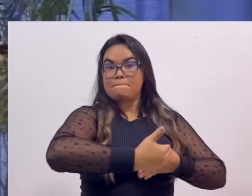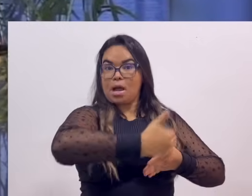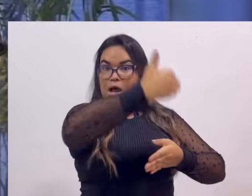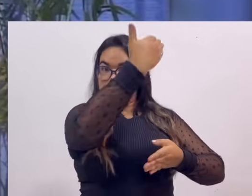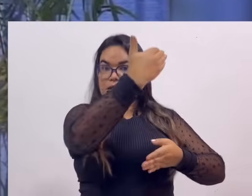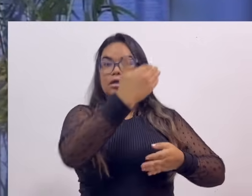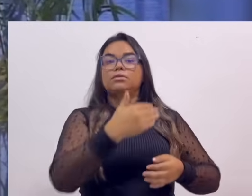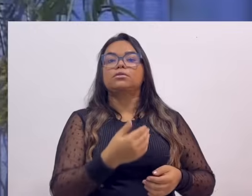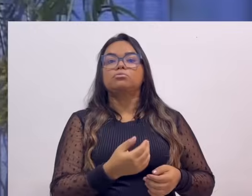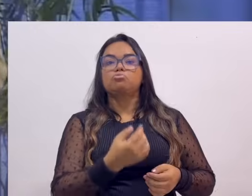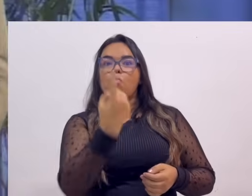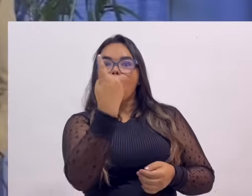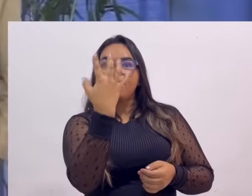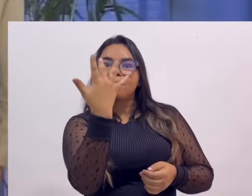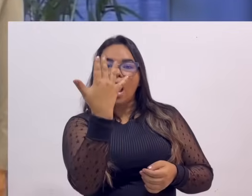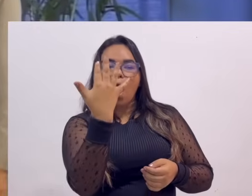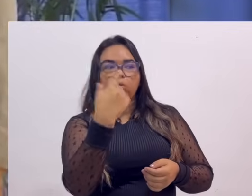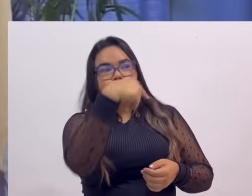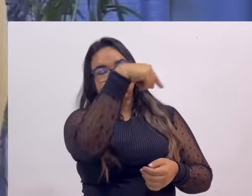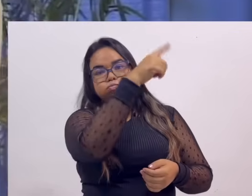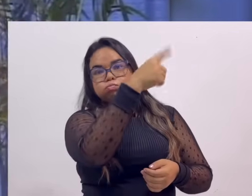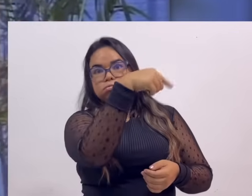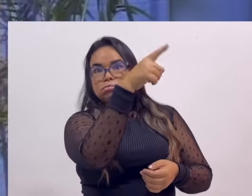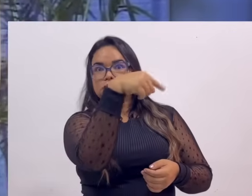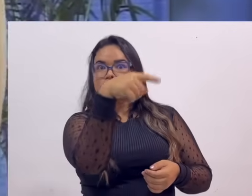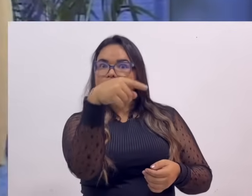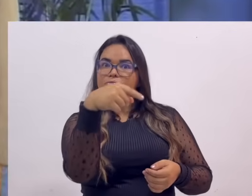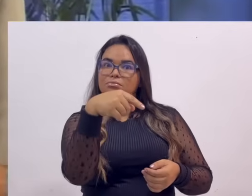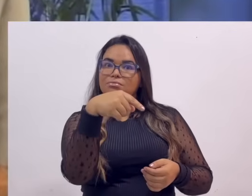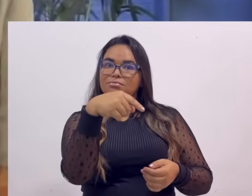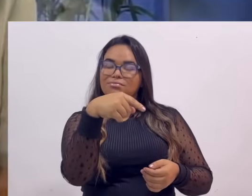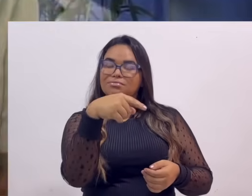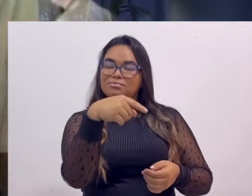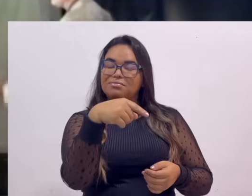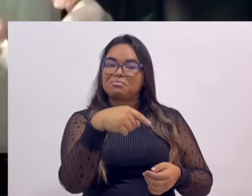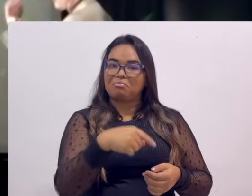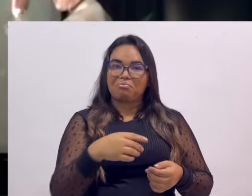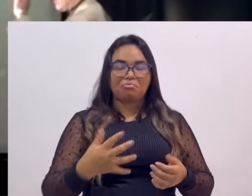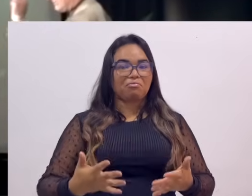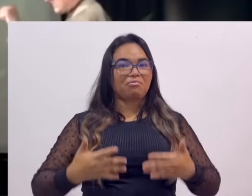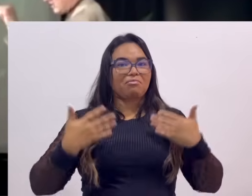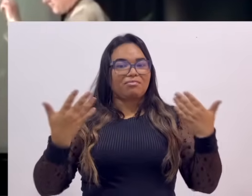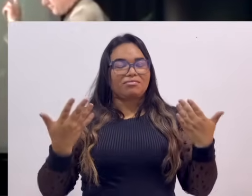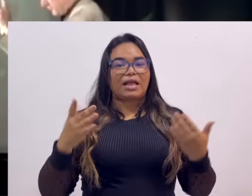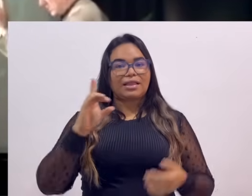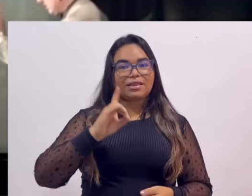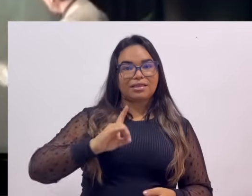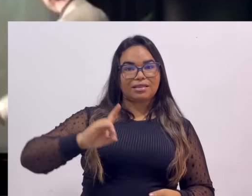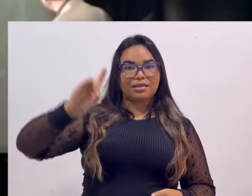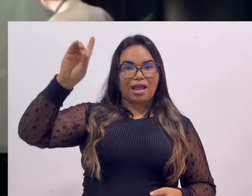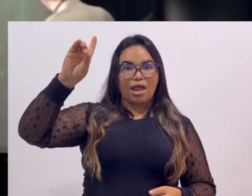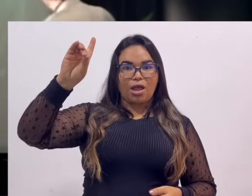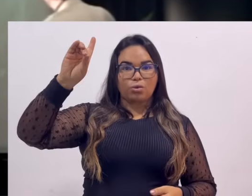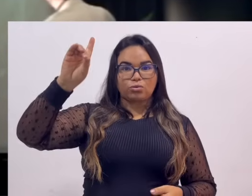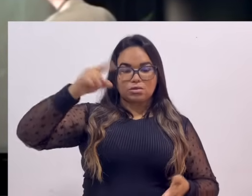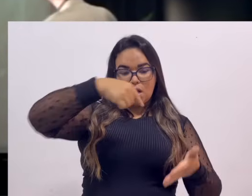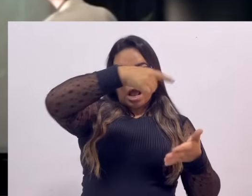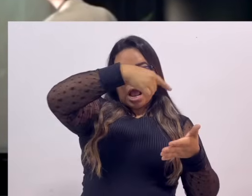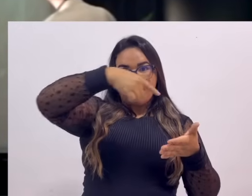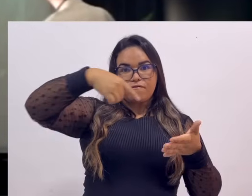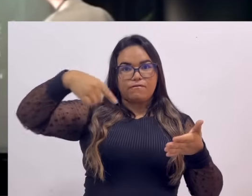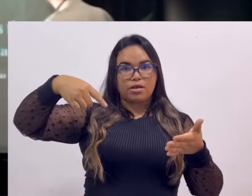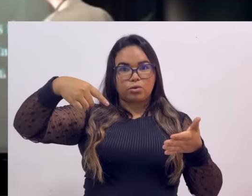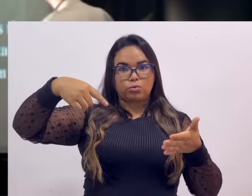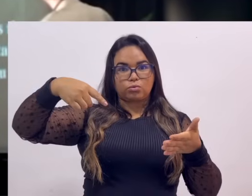na parede. Portanto, é fascinante. O próprio Deus escreveu com o seu